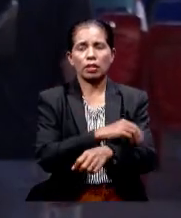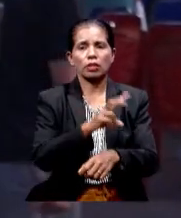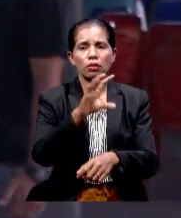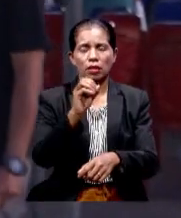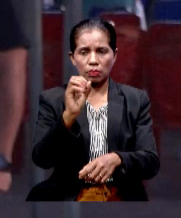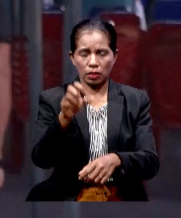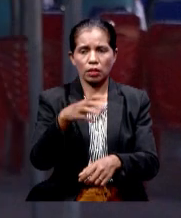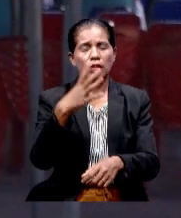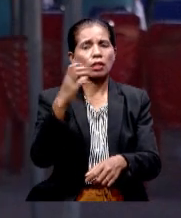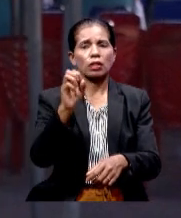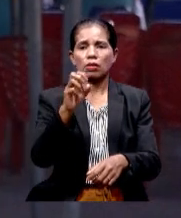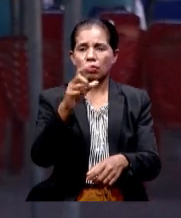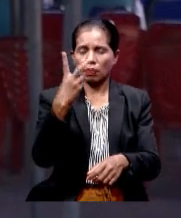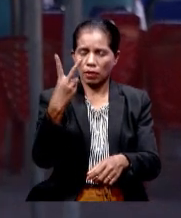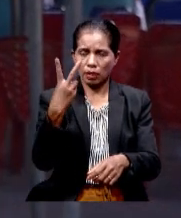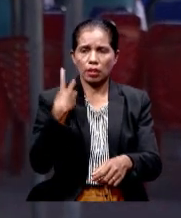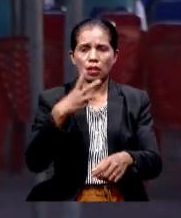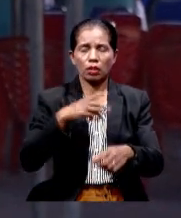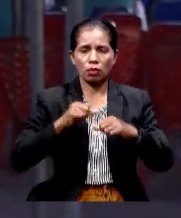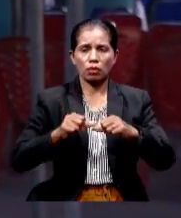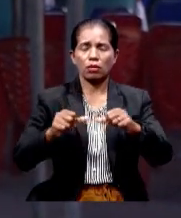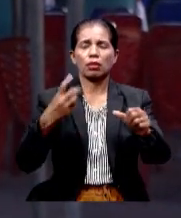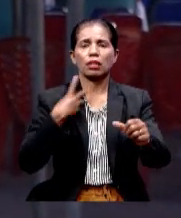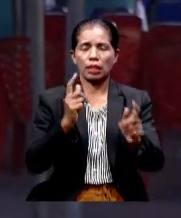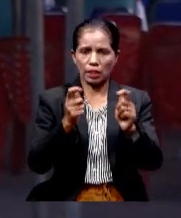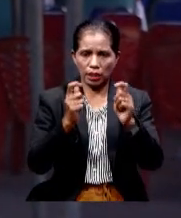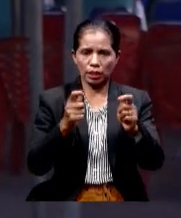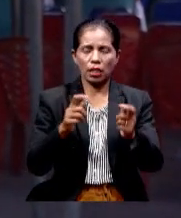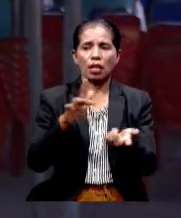2012 mai leta inta avanza ho ite nini an teste